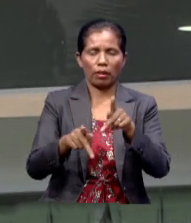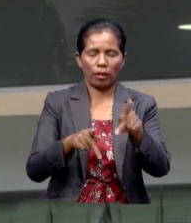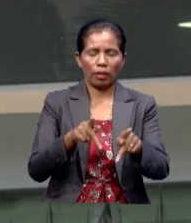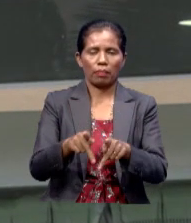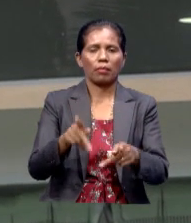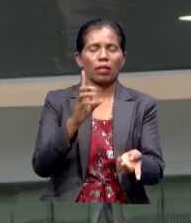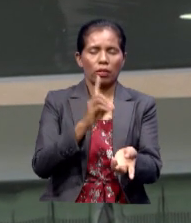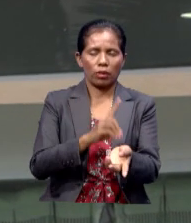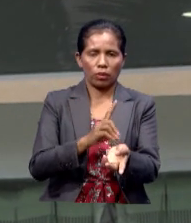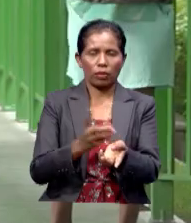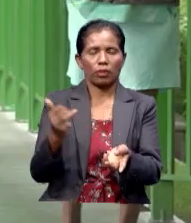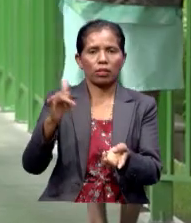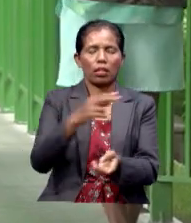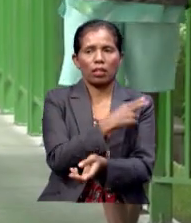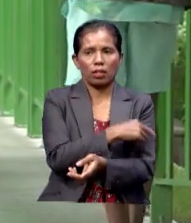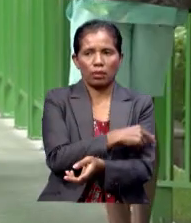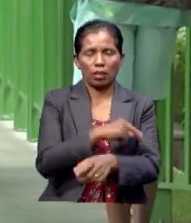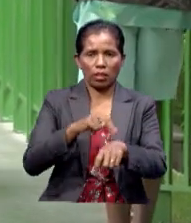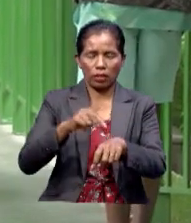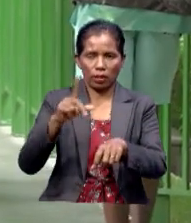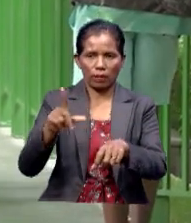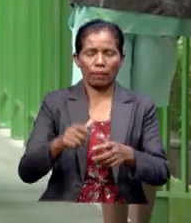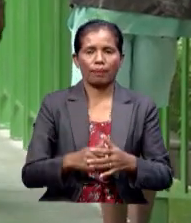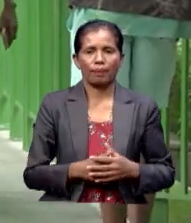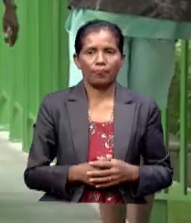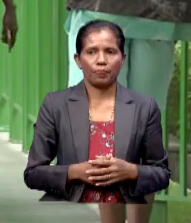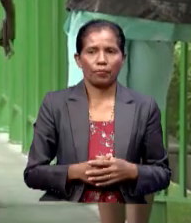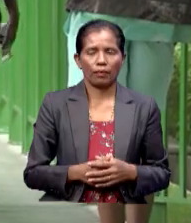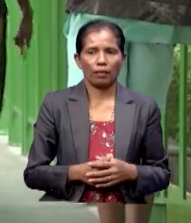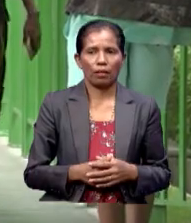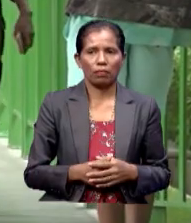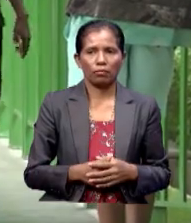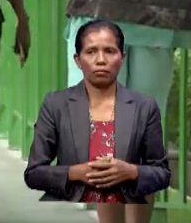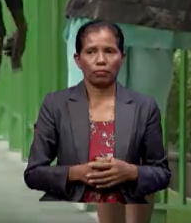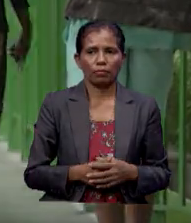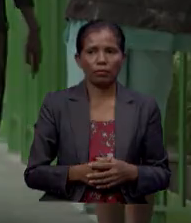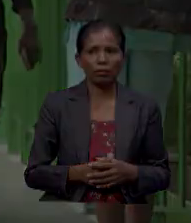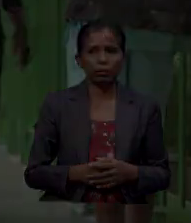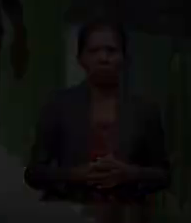sira ia sala emergência Hospital Nacional nian. João Carlos Clementino Maia, GMN.